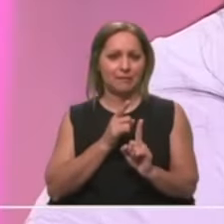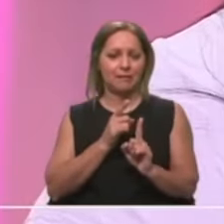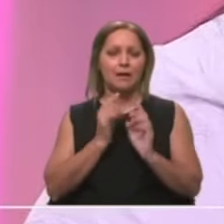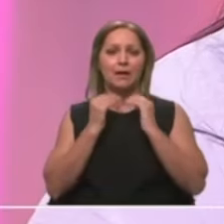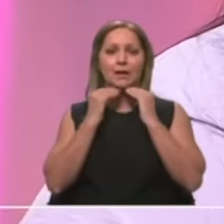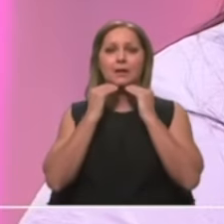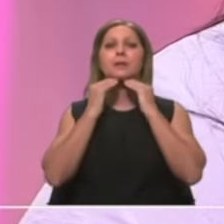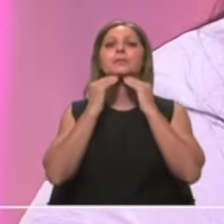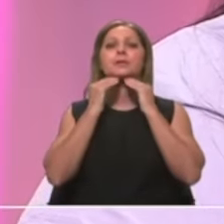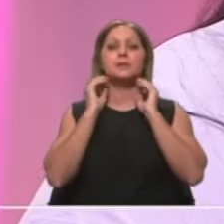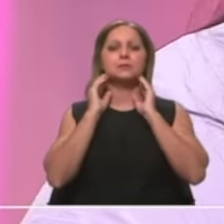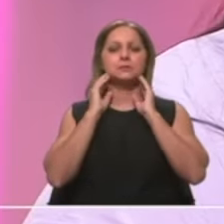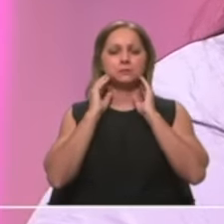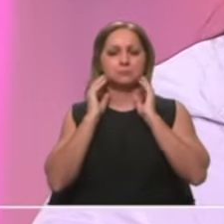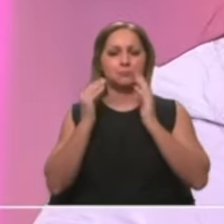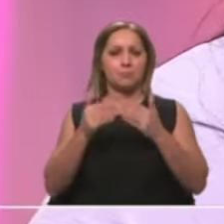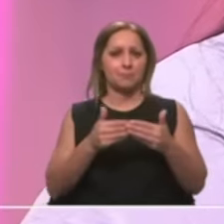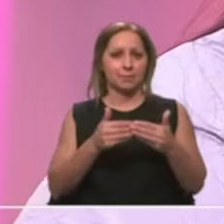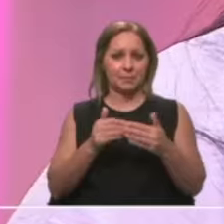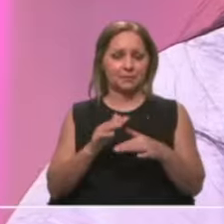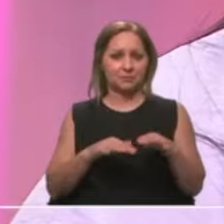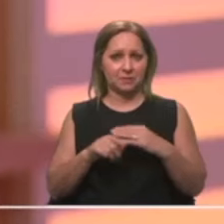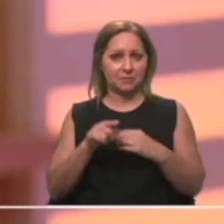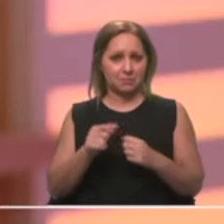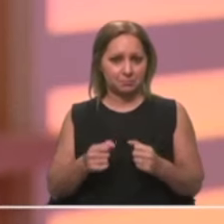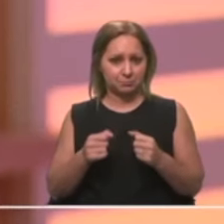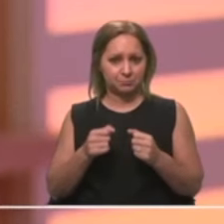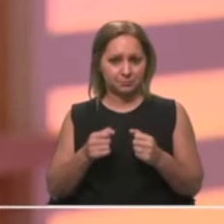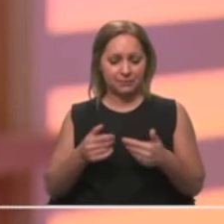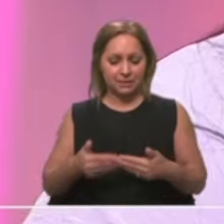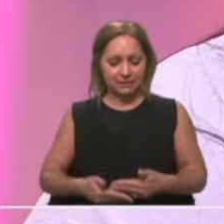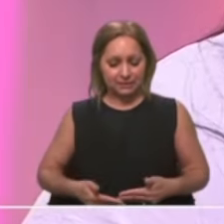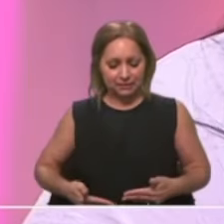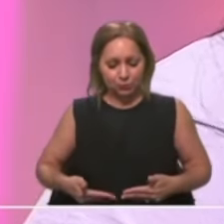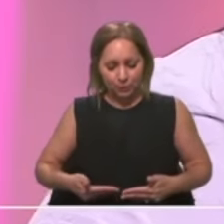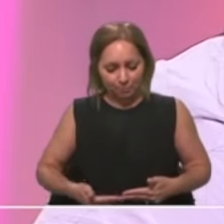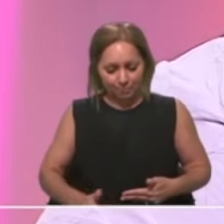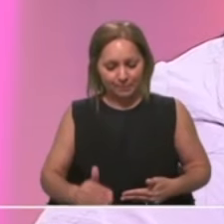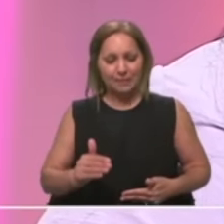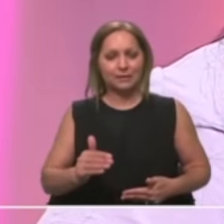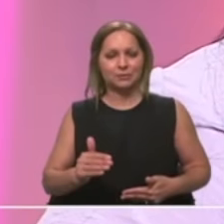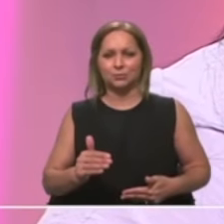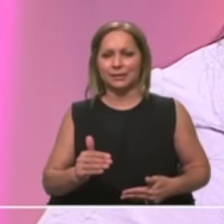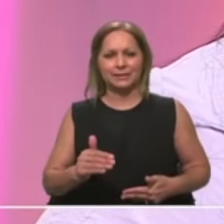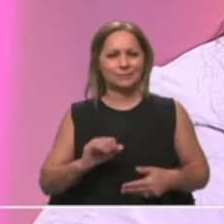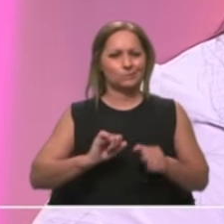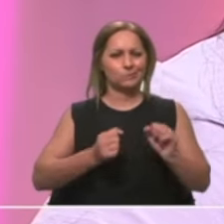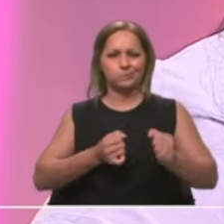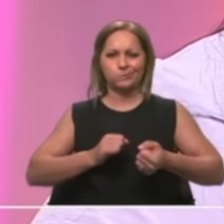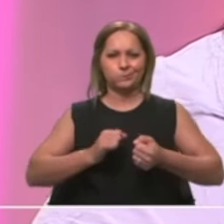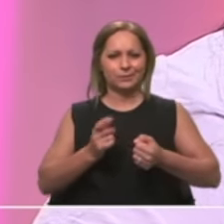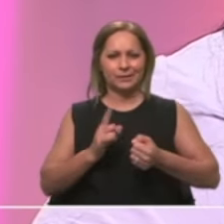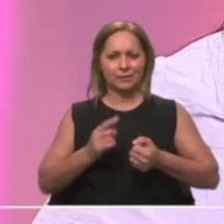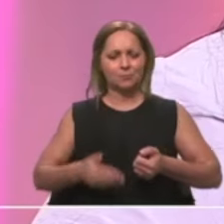a cabeça. É ela... aquilo que os bebés fazem nessa exatamente, idade, não é? Da cintura para baixo é que estava diferente. E